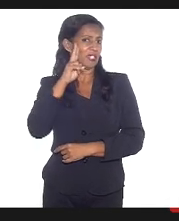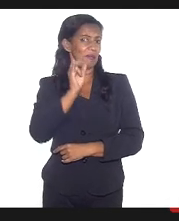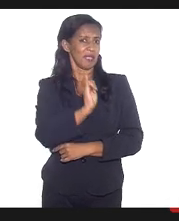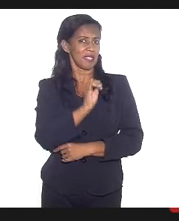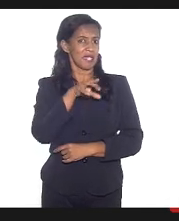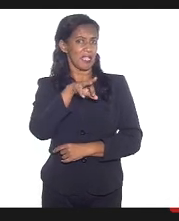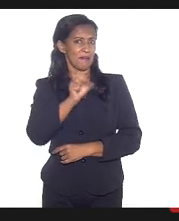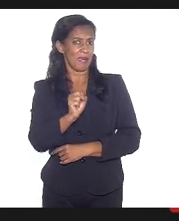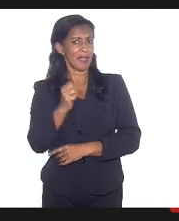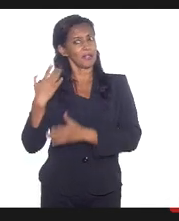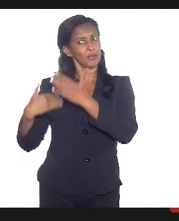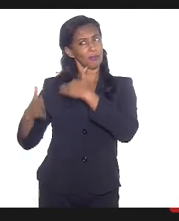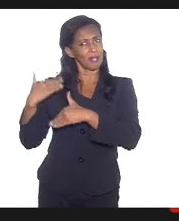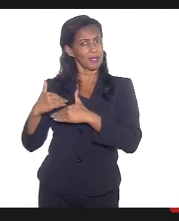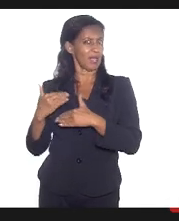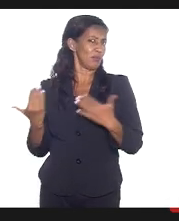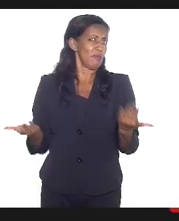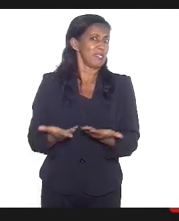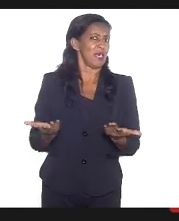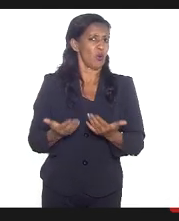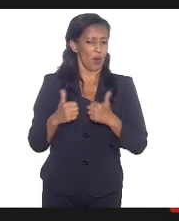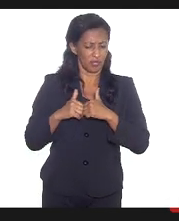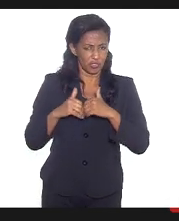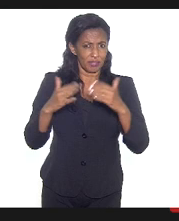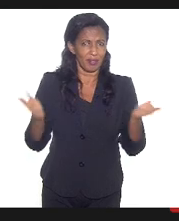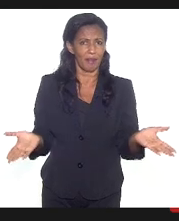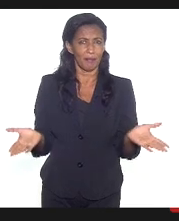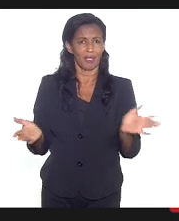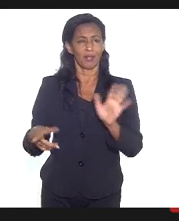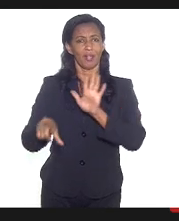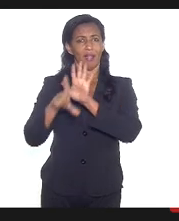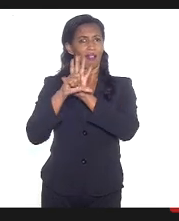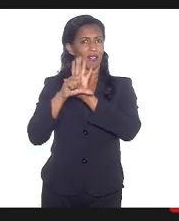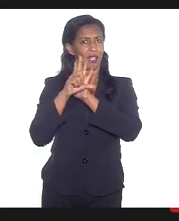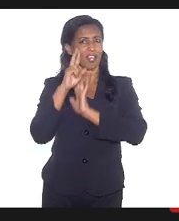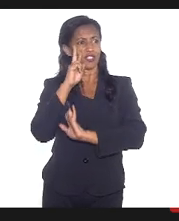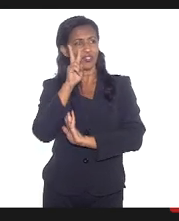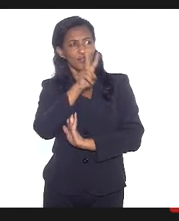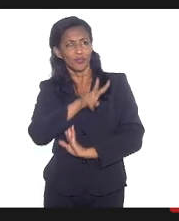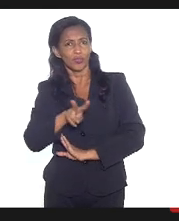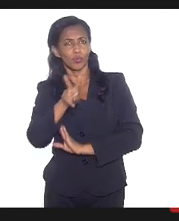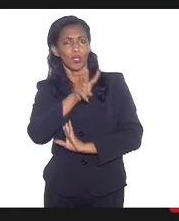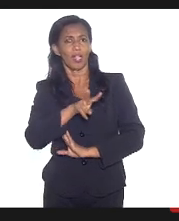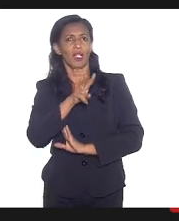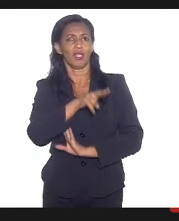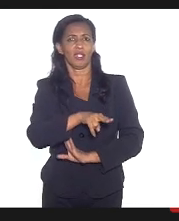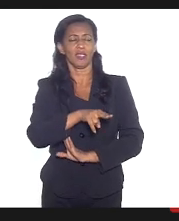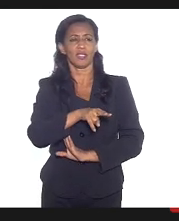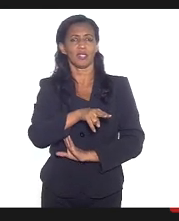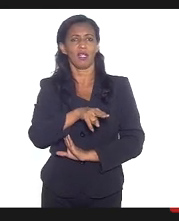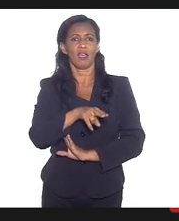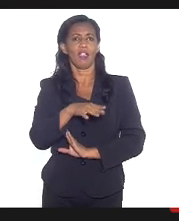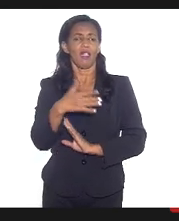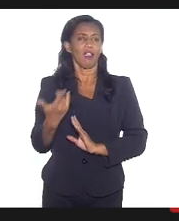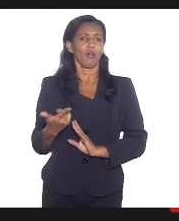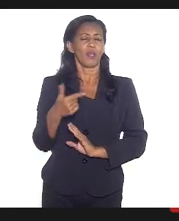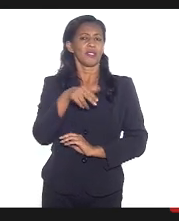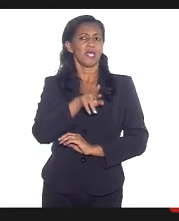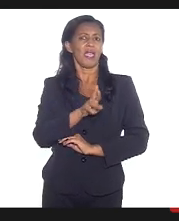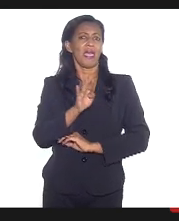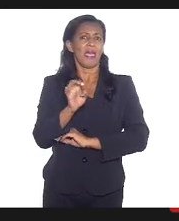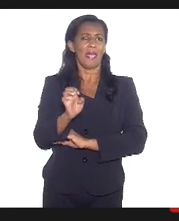nós estamos abrindo o leque, né? Então, que nas nossas legislações a gente visualize, inclusive, as celebrações futuras do